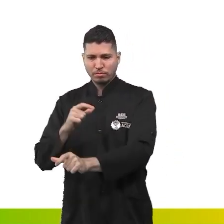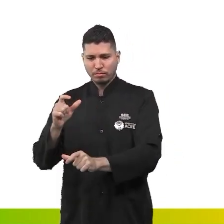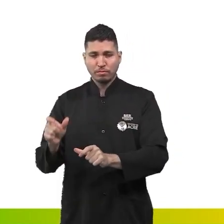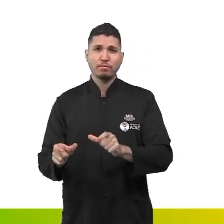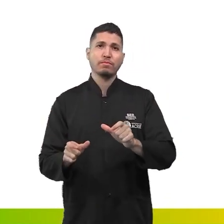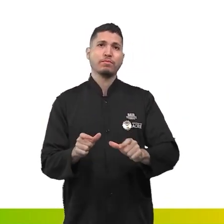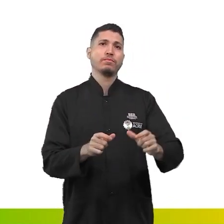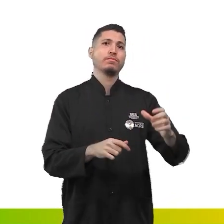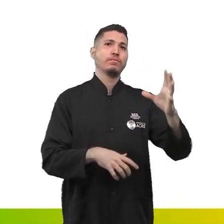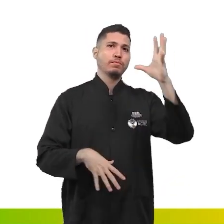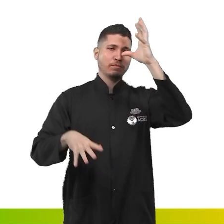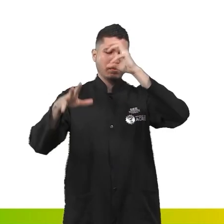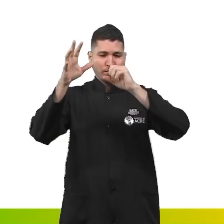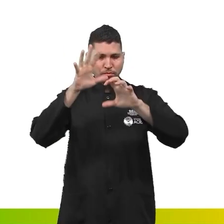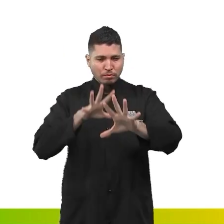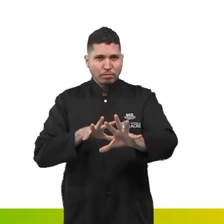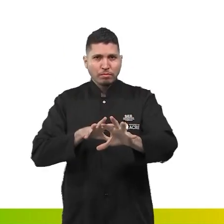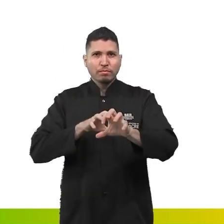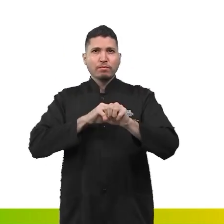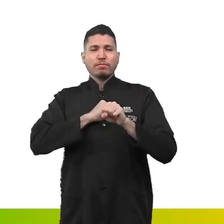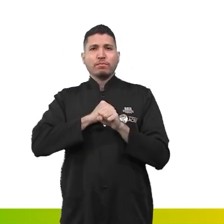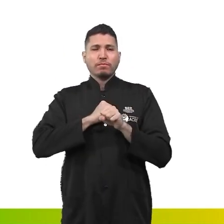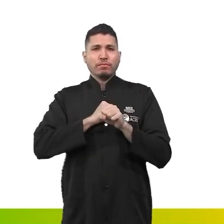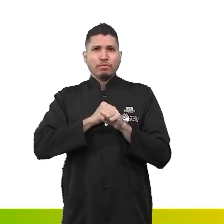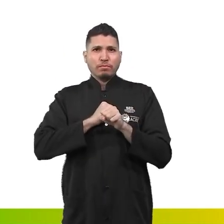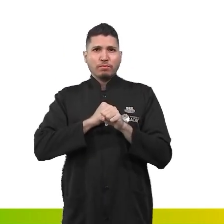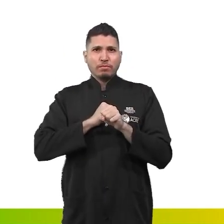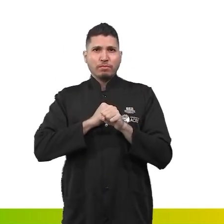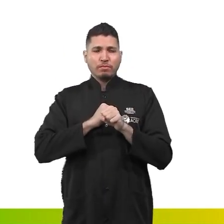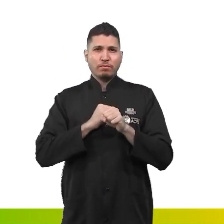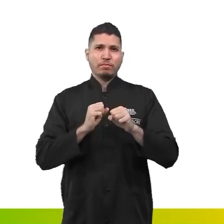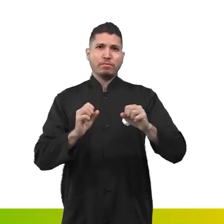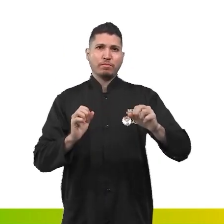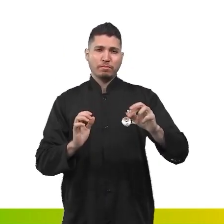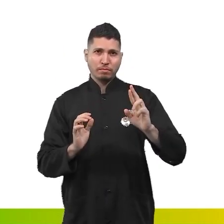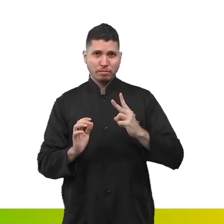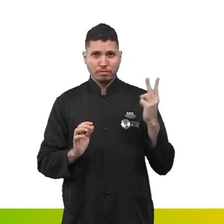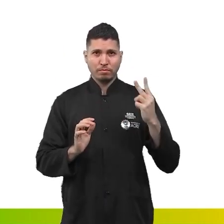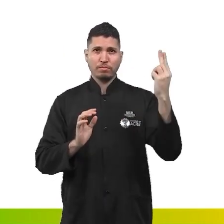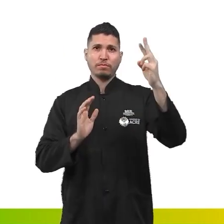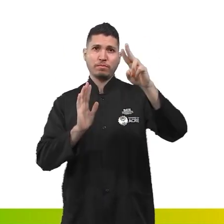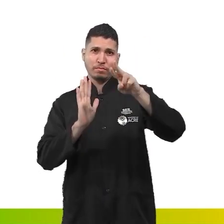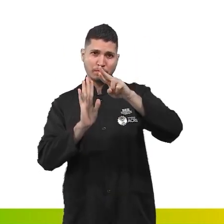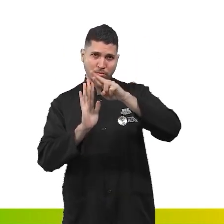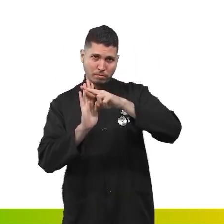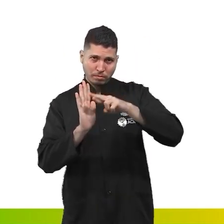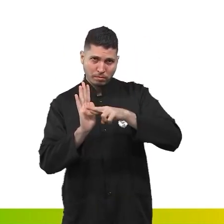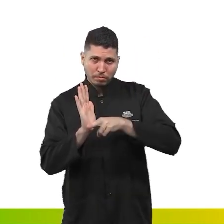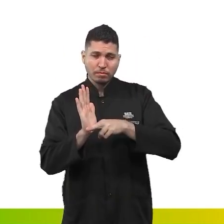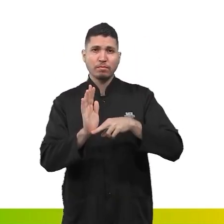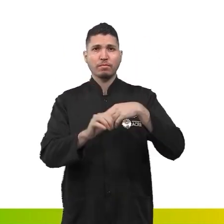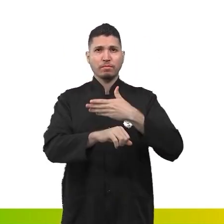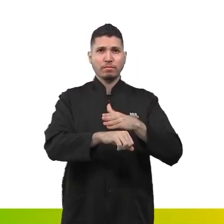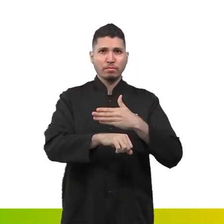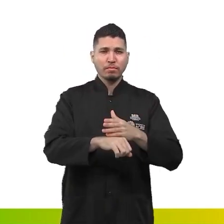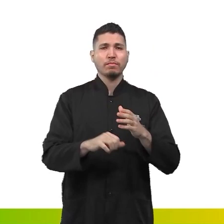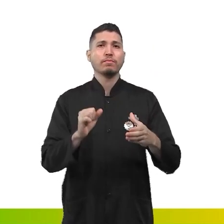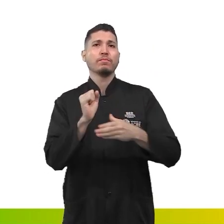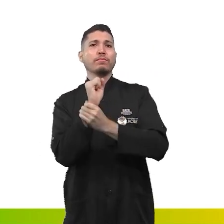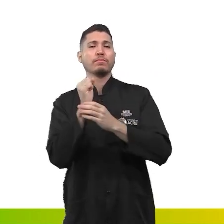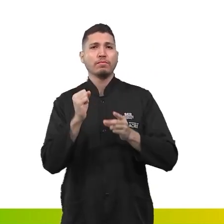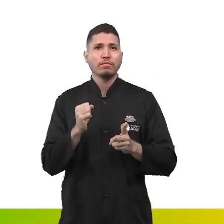e incorporam os valores, normas e práticas de sua cultura. Ela garante a continuidade